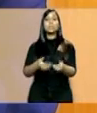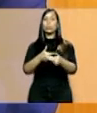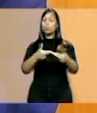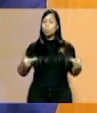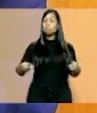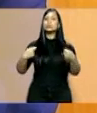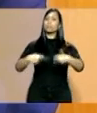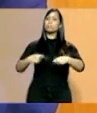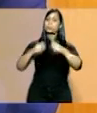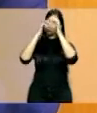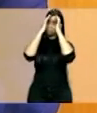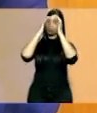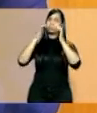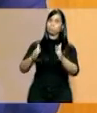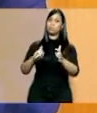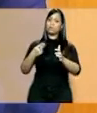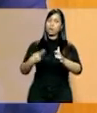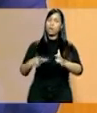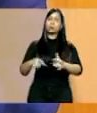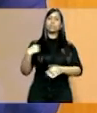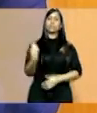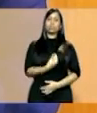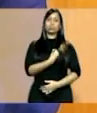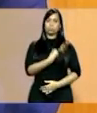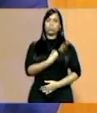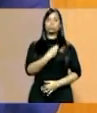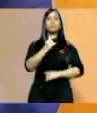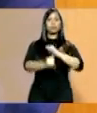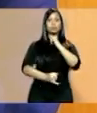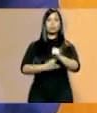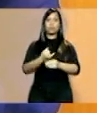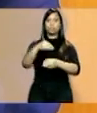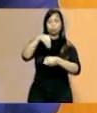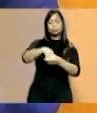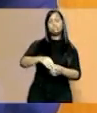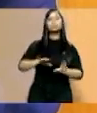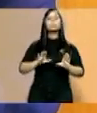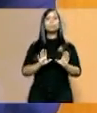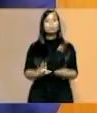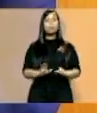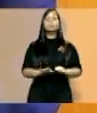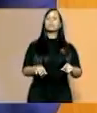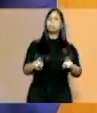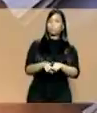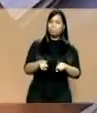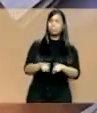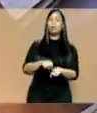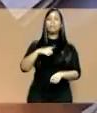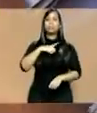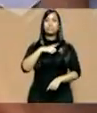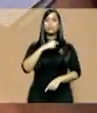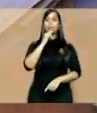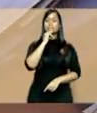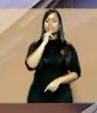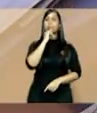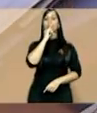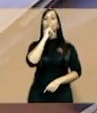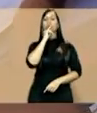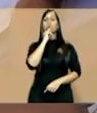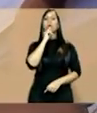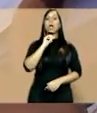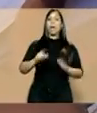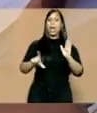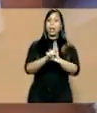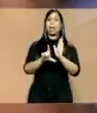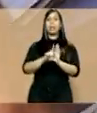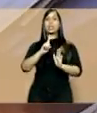precisam ser respeitadas na nossa conduta online. Acessoriamente, nós temos, por exemplo, o Marco Civil da Internet, que é a